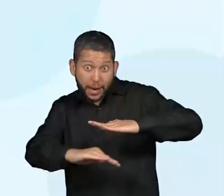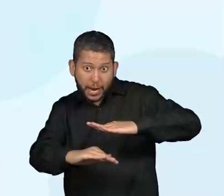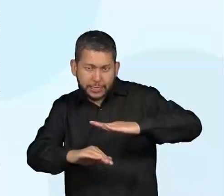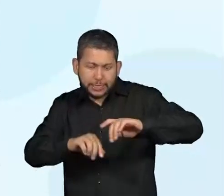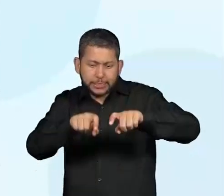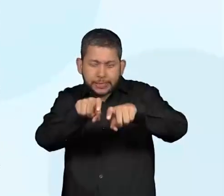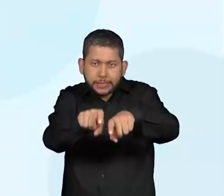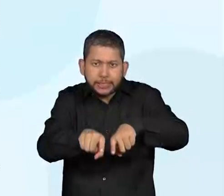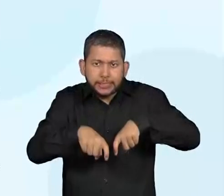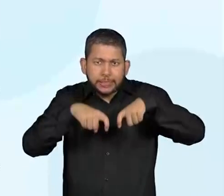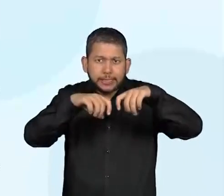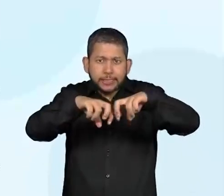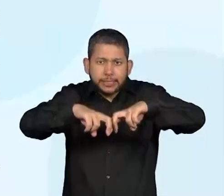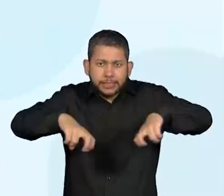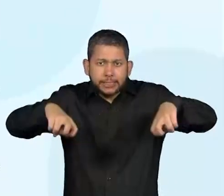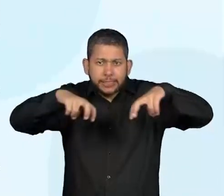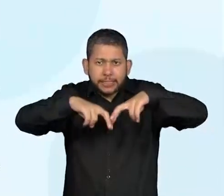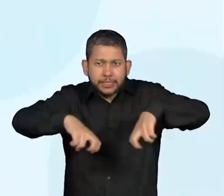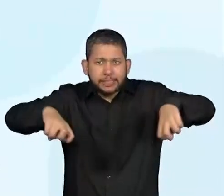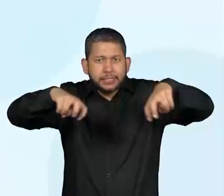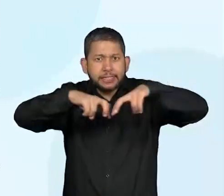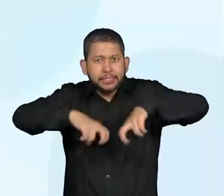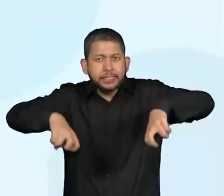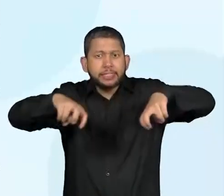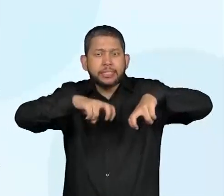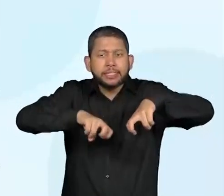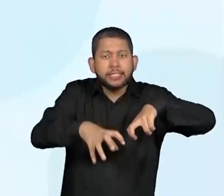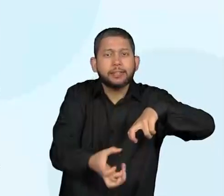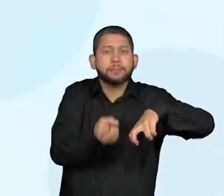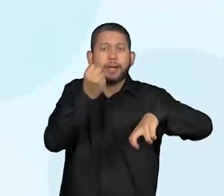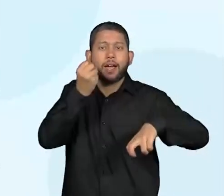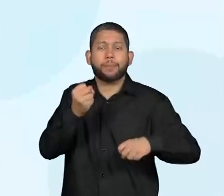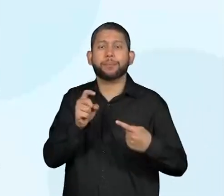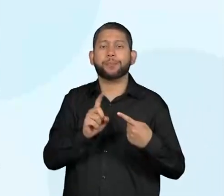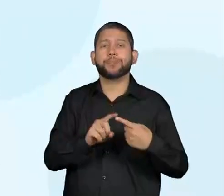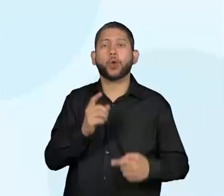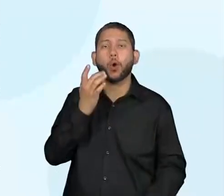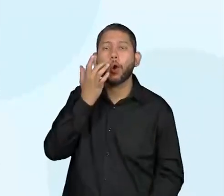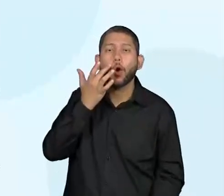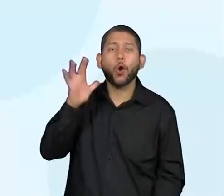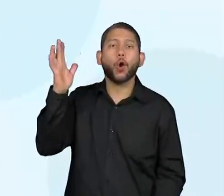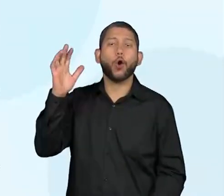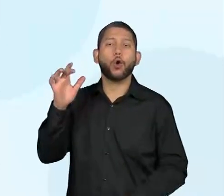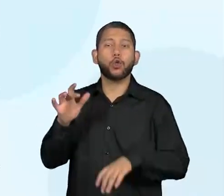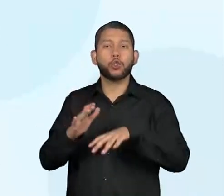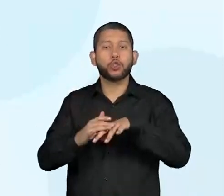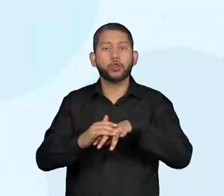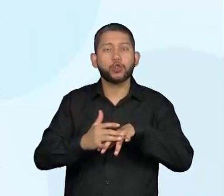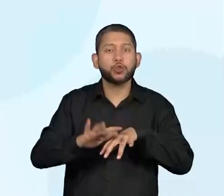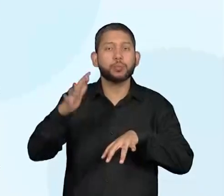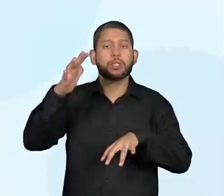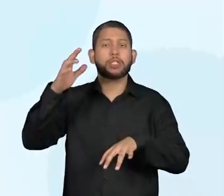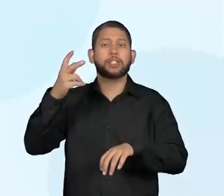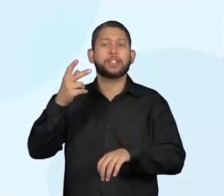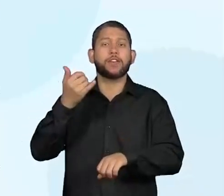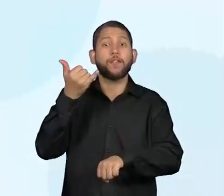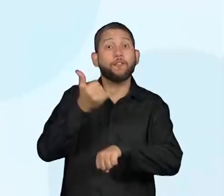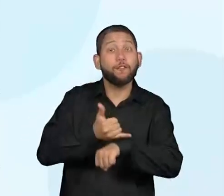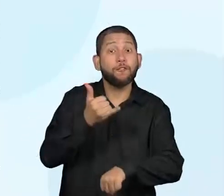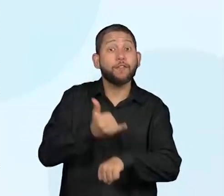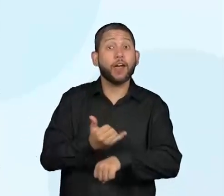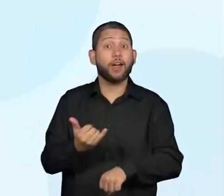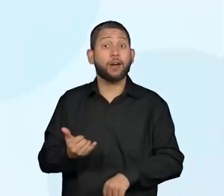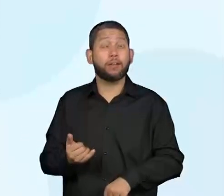recursos minerais do subsolo, como ouro, diamante, minério de ferro, água